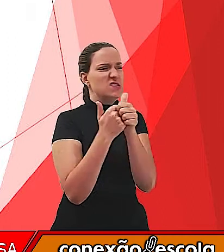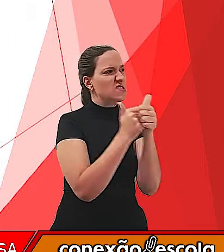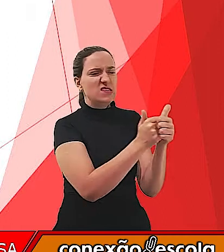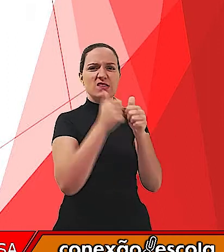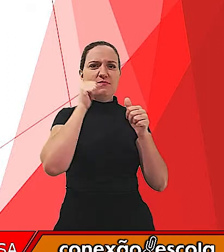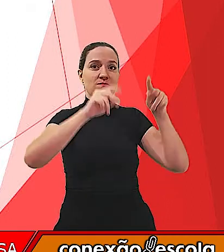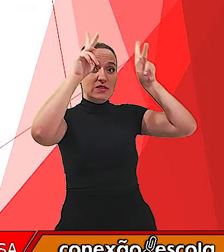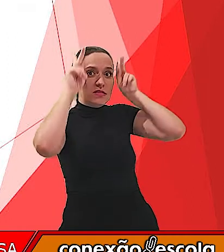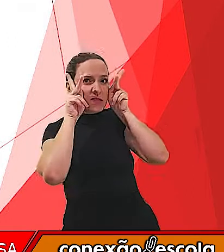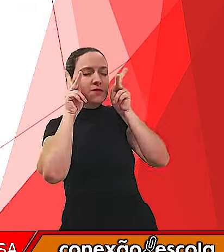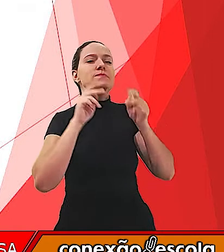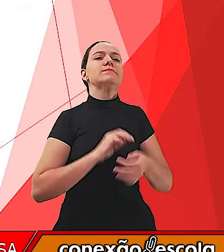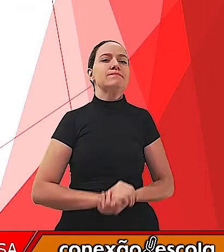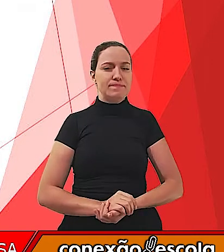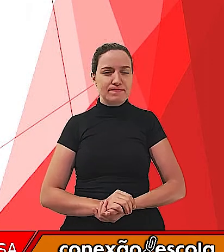lugar.